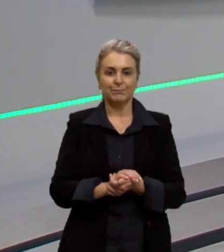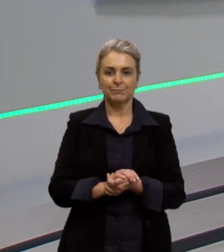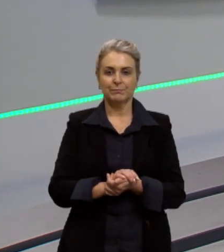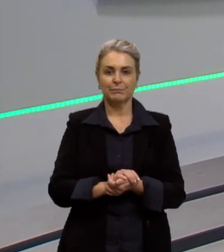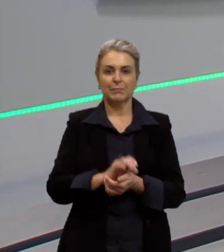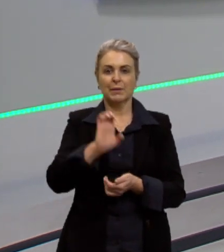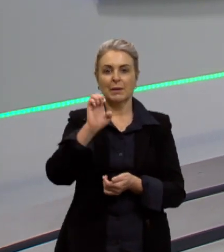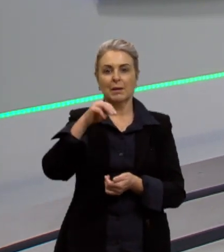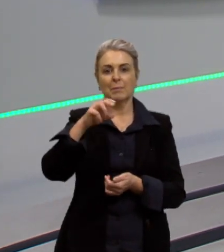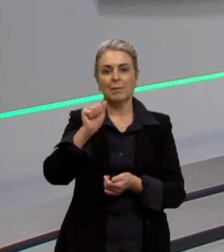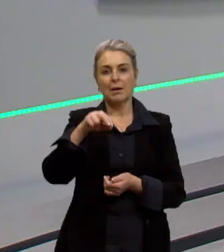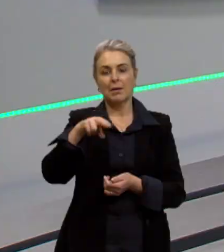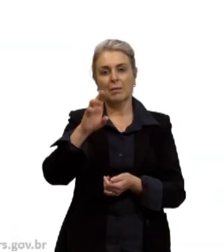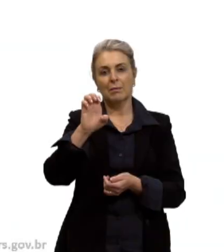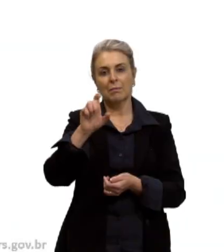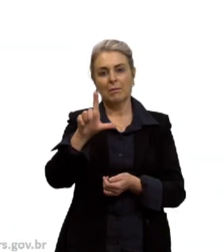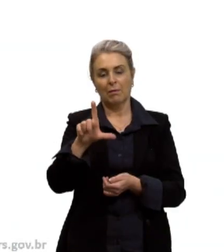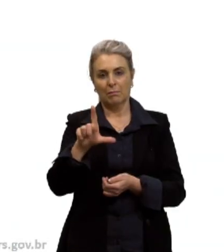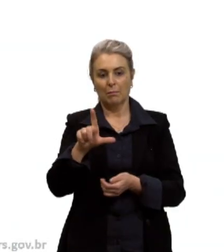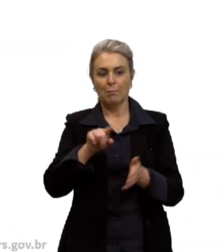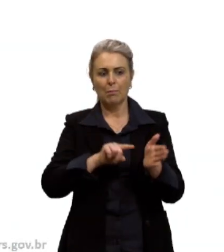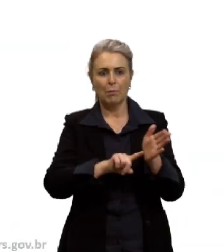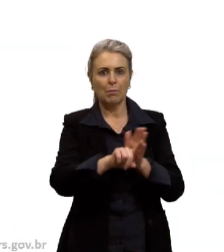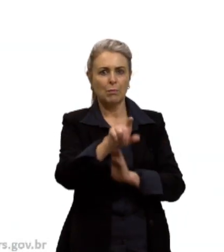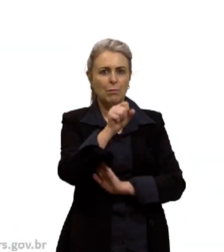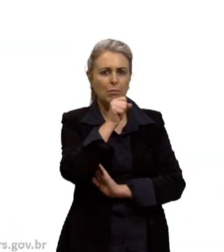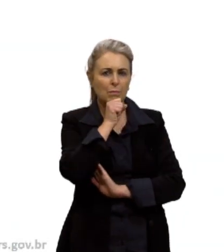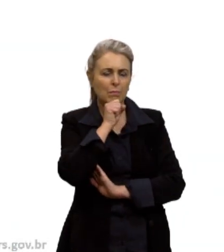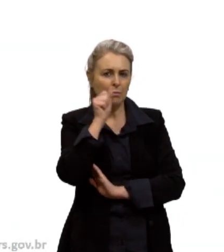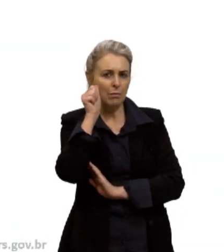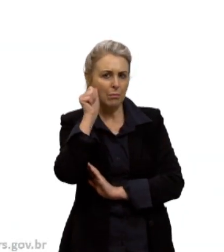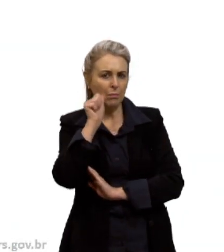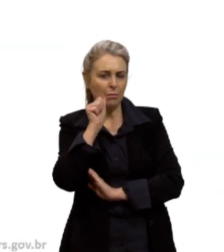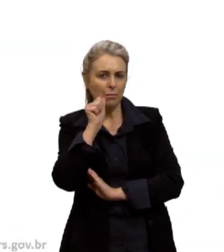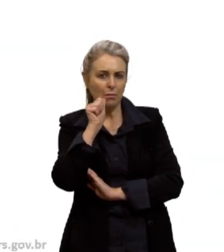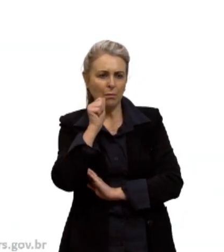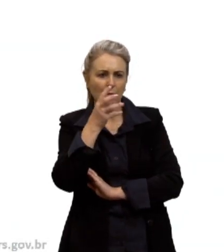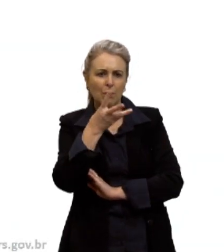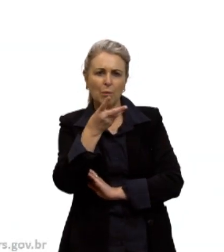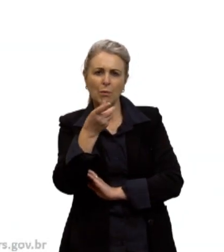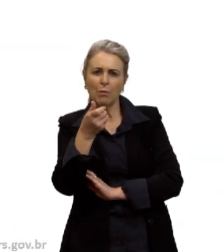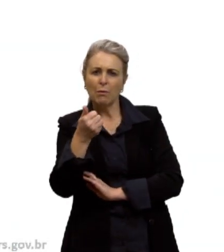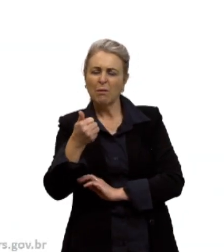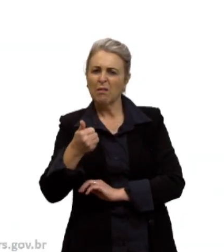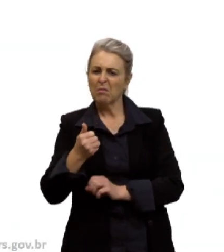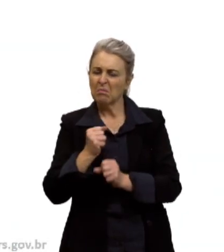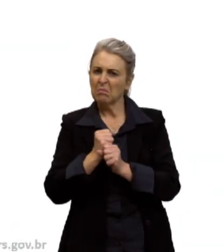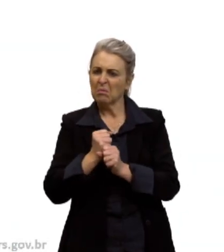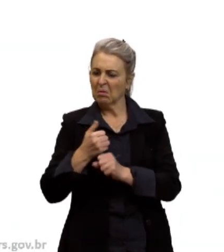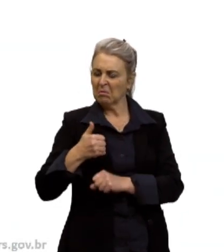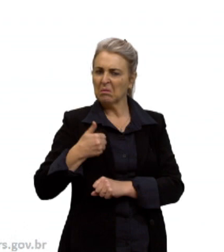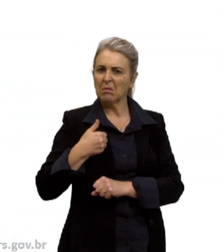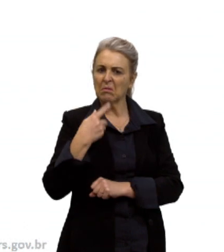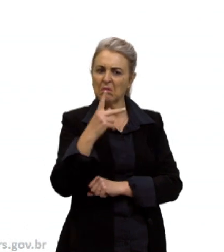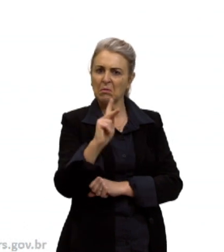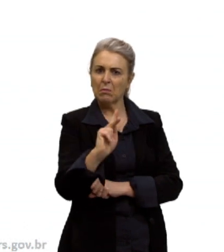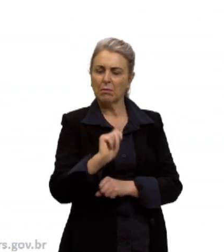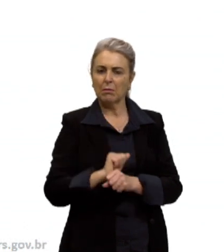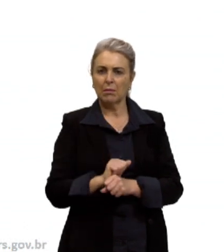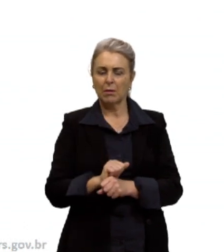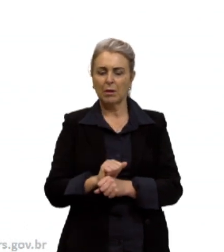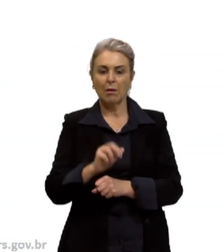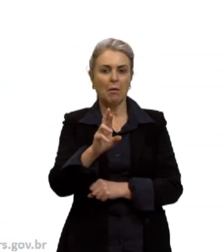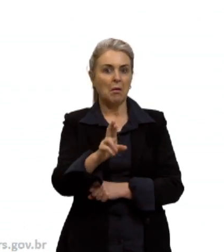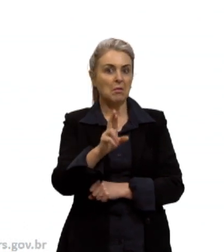Emanuel perguntou para sua avó Terezinha: vó, quantos anos a senhora tem? E obteve